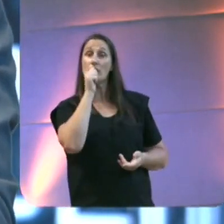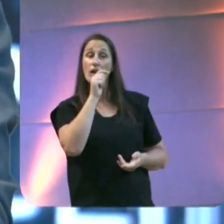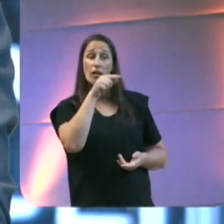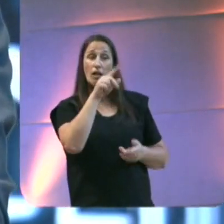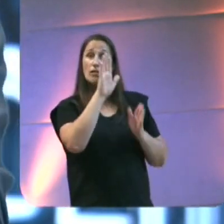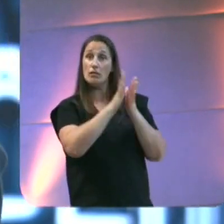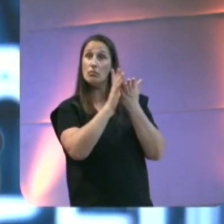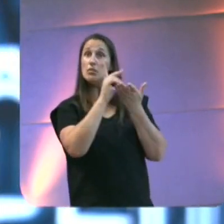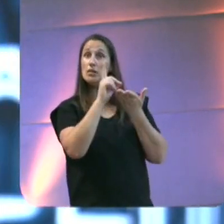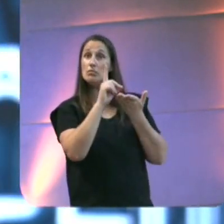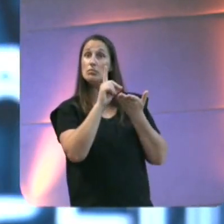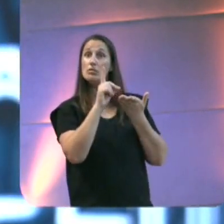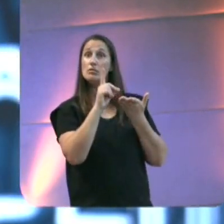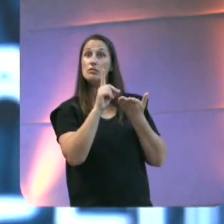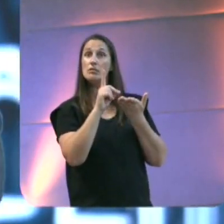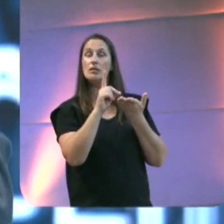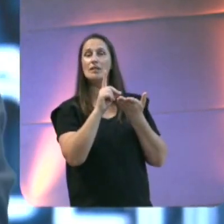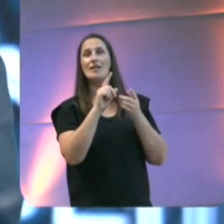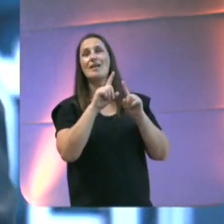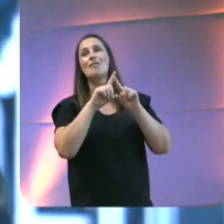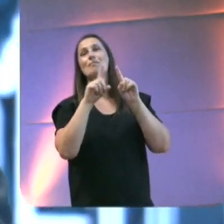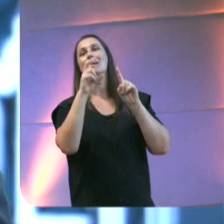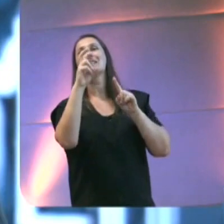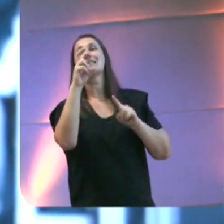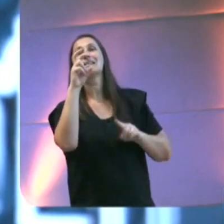Só que elas não tinham suprimento de azeite.